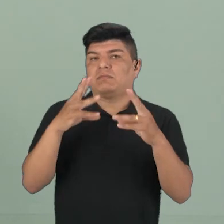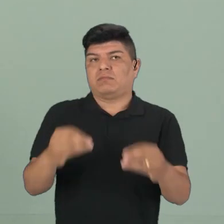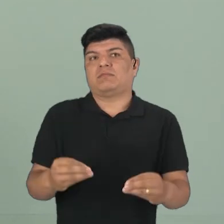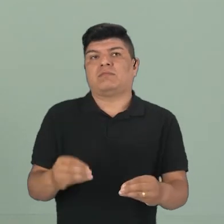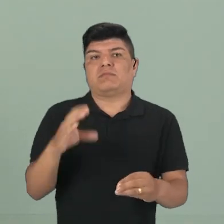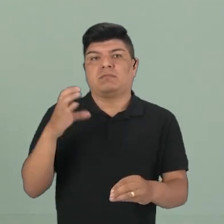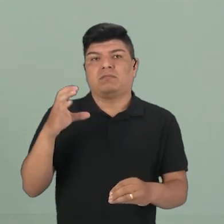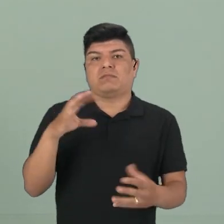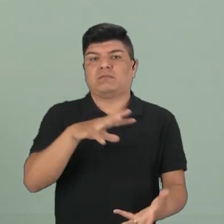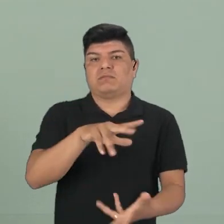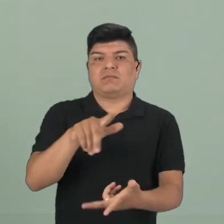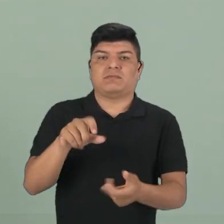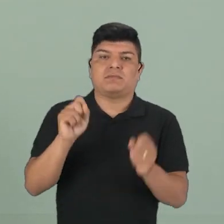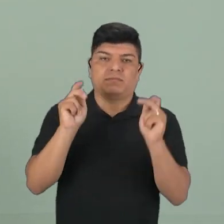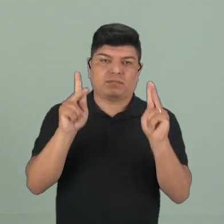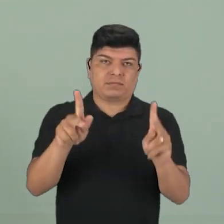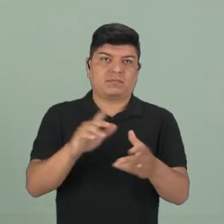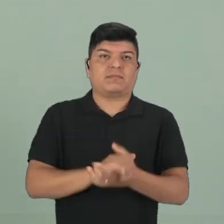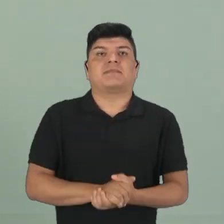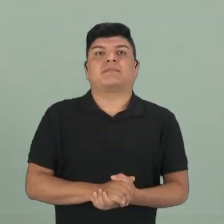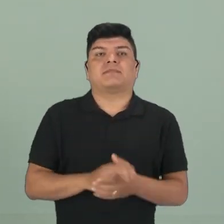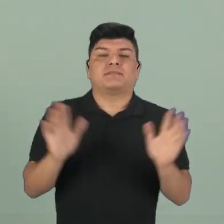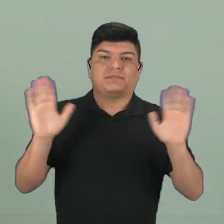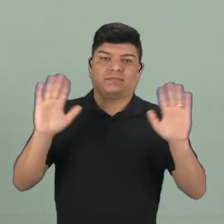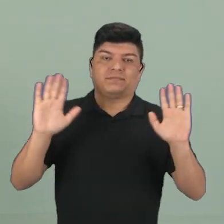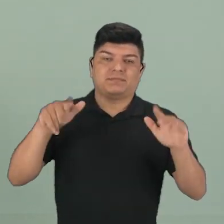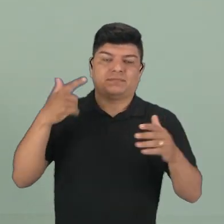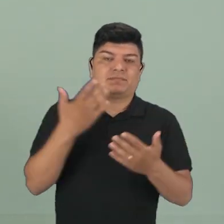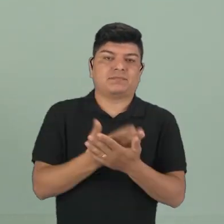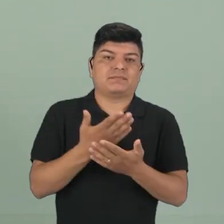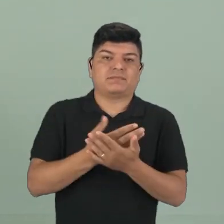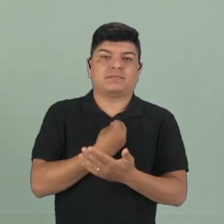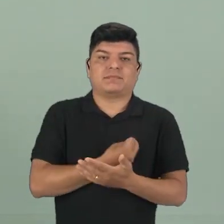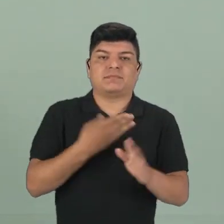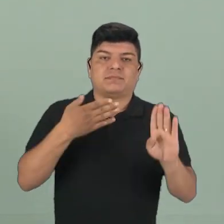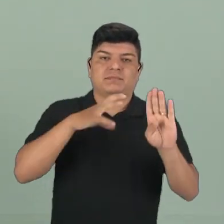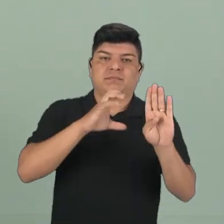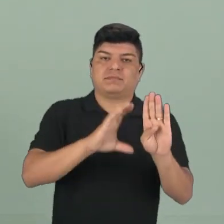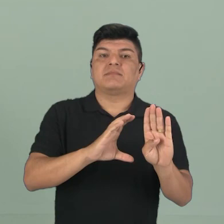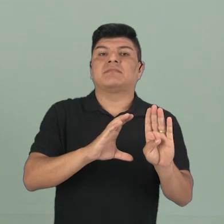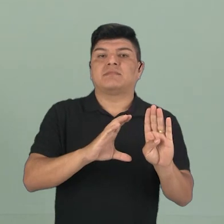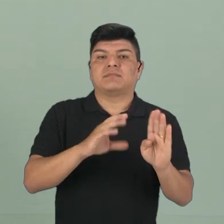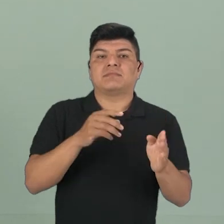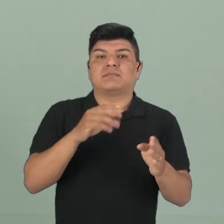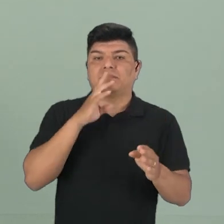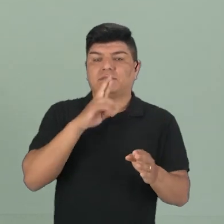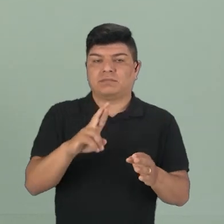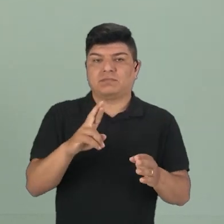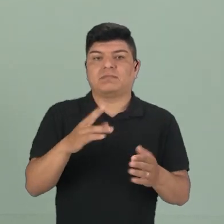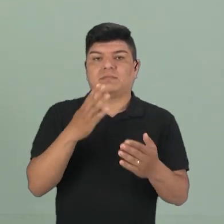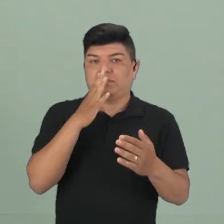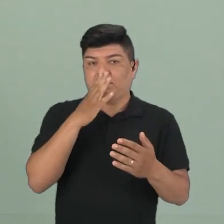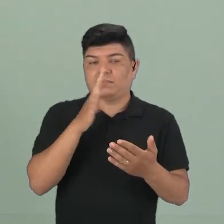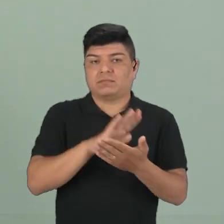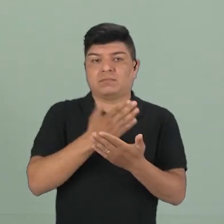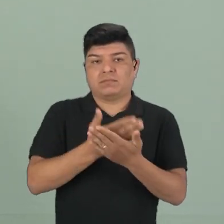toda a ciência mundial. Certinho, gente? Então, até a próxima aula. Compareça na plataforma Eduque, resolvam, assista essas